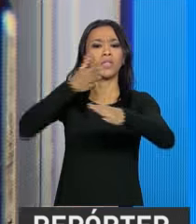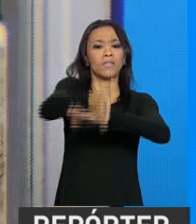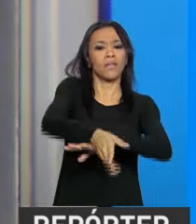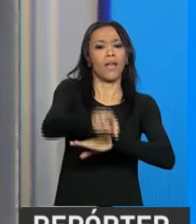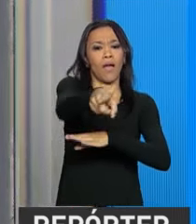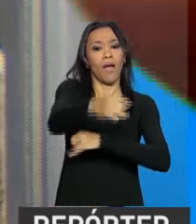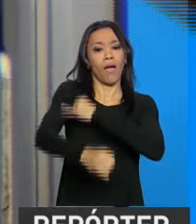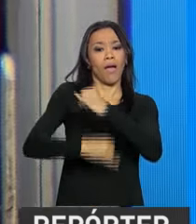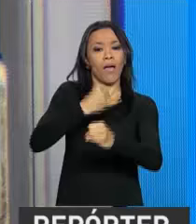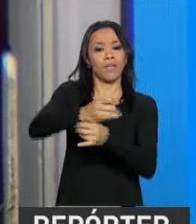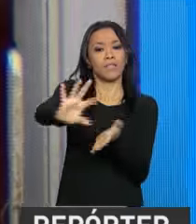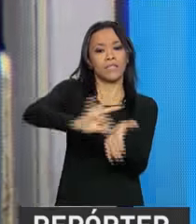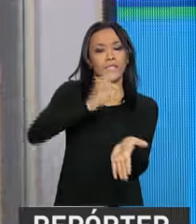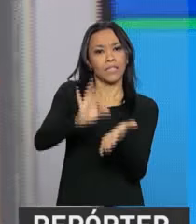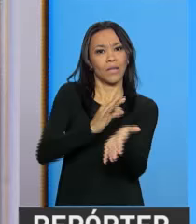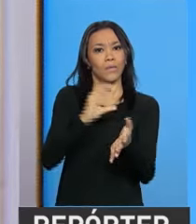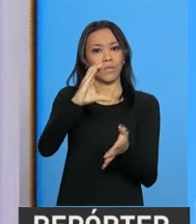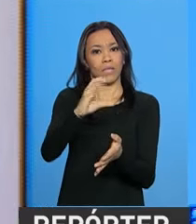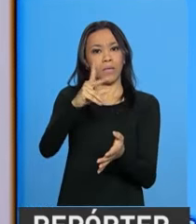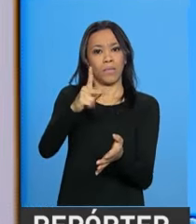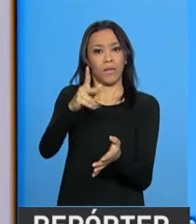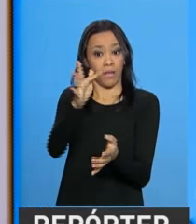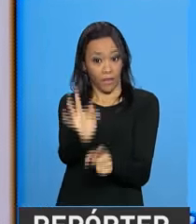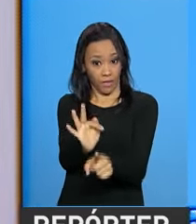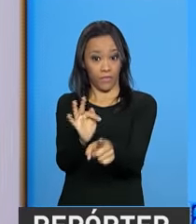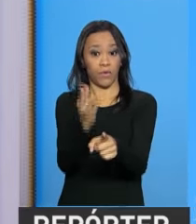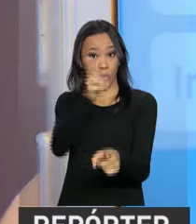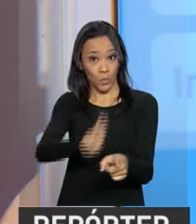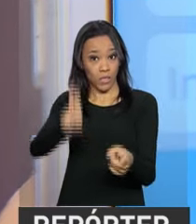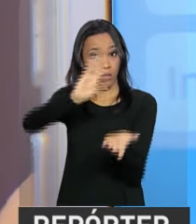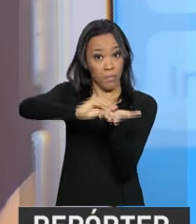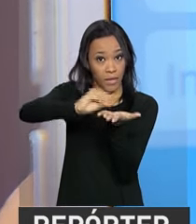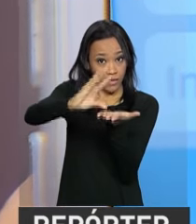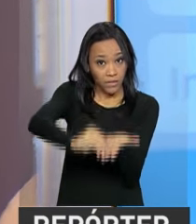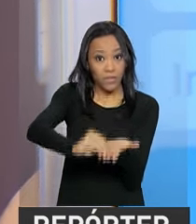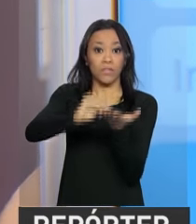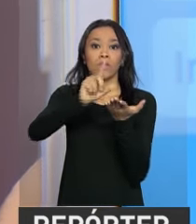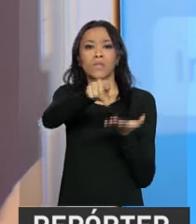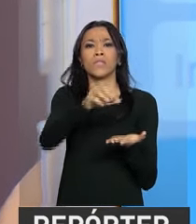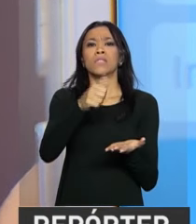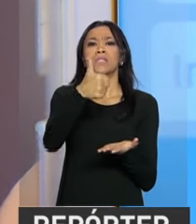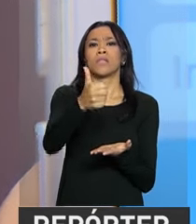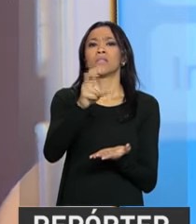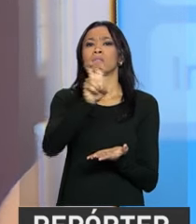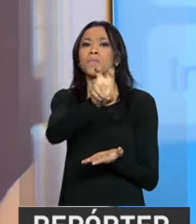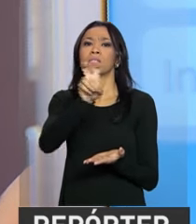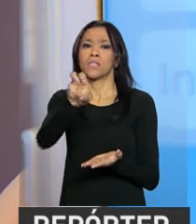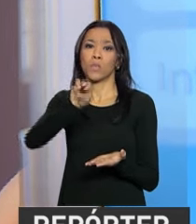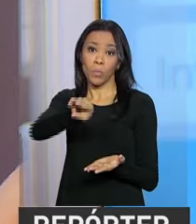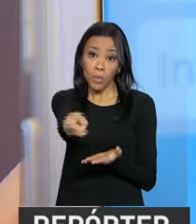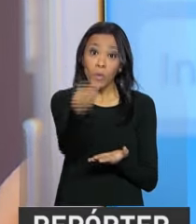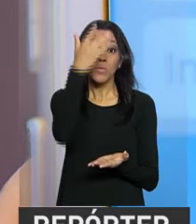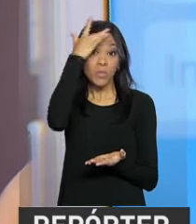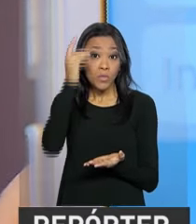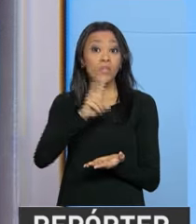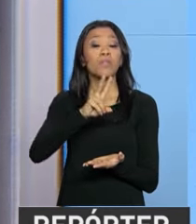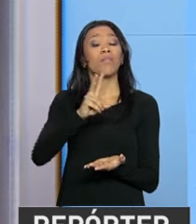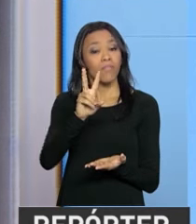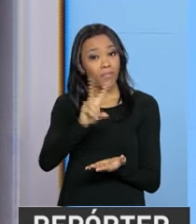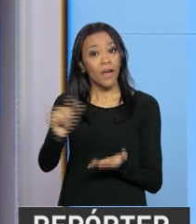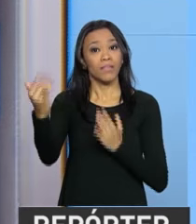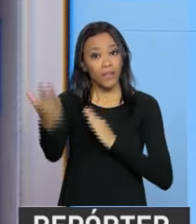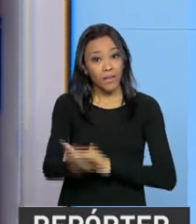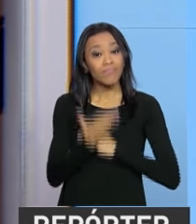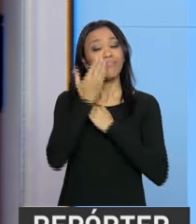comprovante de inscrição do CPF pelo aplicativo cerca de 155 milhões de pessoas serão beneficiadas com um novo